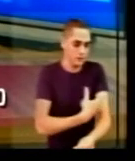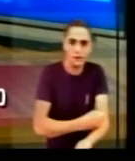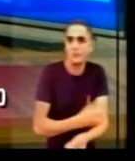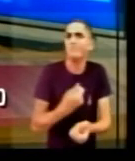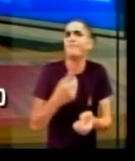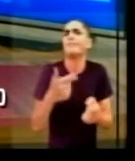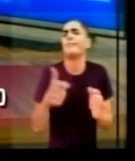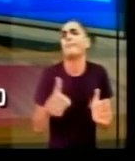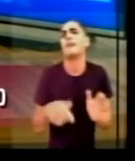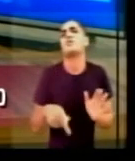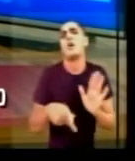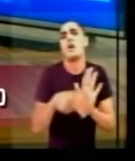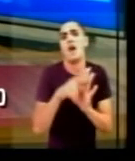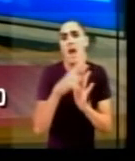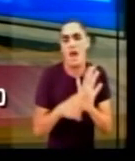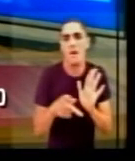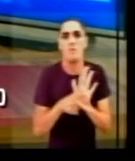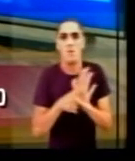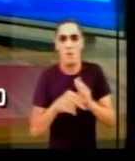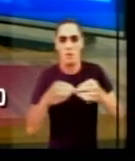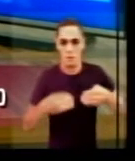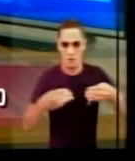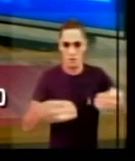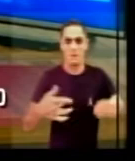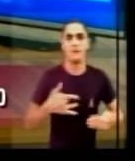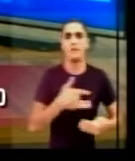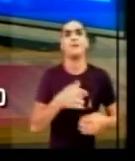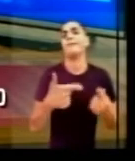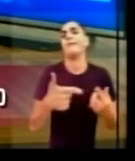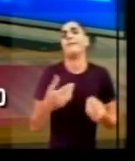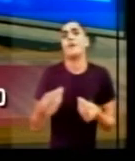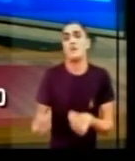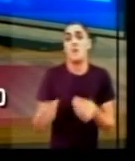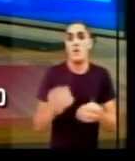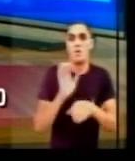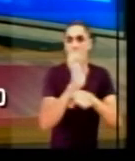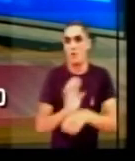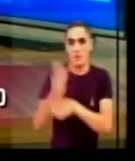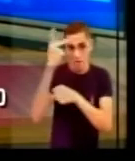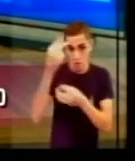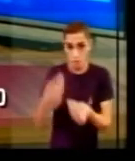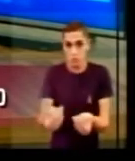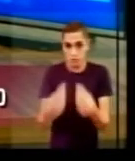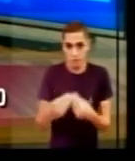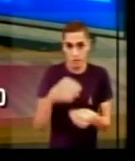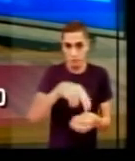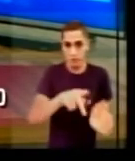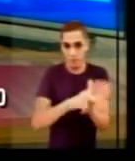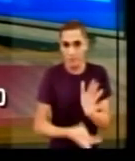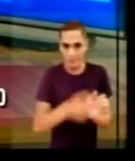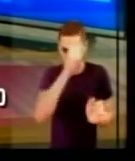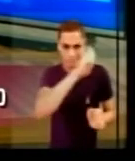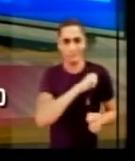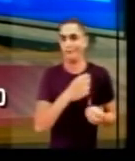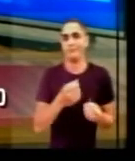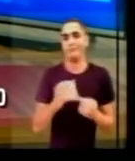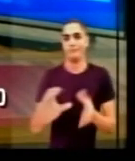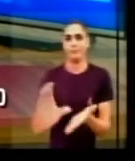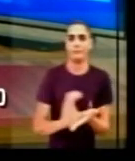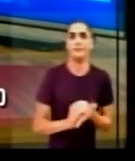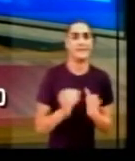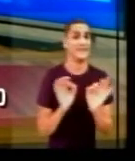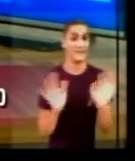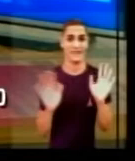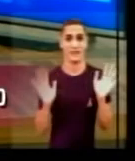do Ministério, não tinha o fornecimento desses testes pelo Estado. Então, você vê que lá no começo a gente